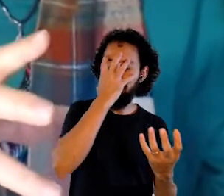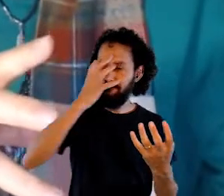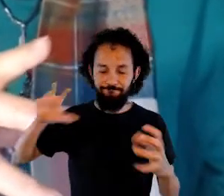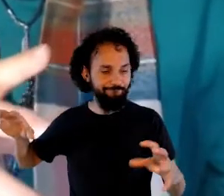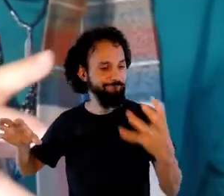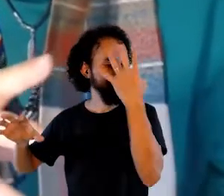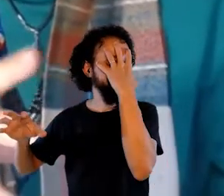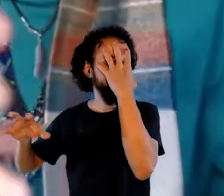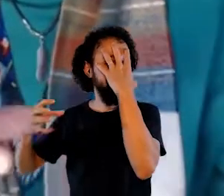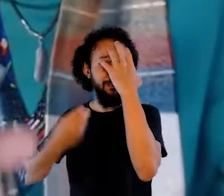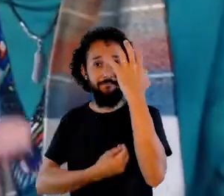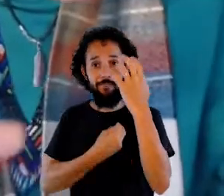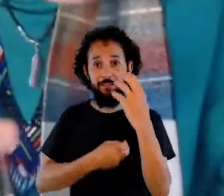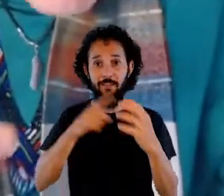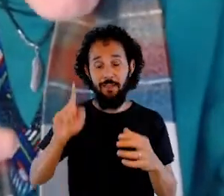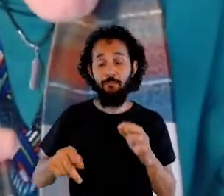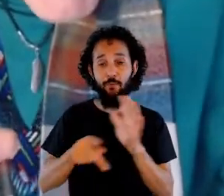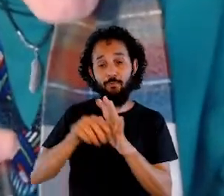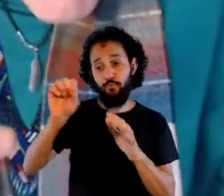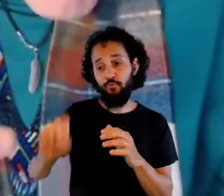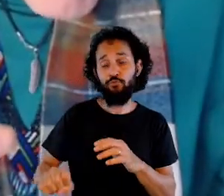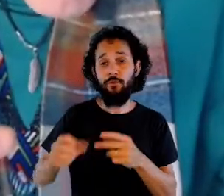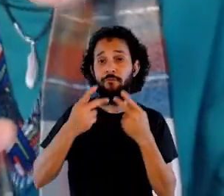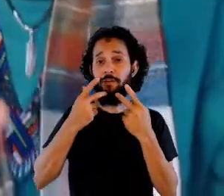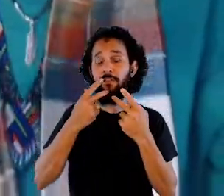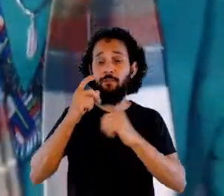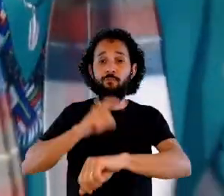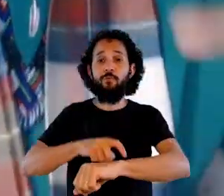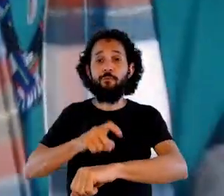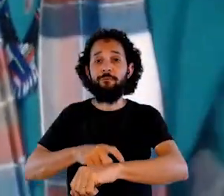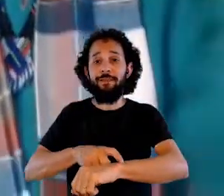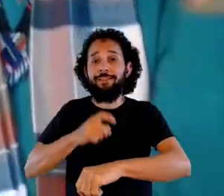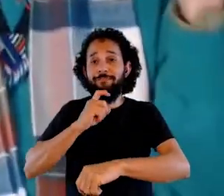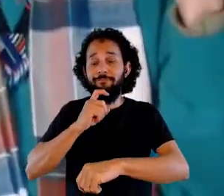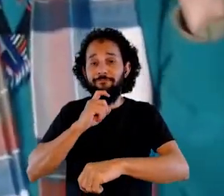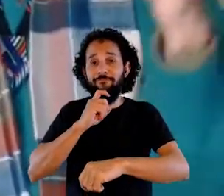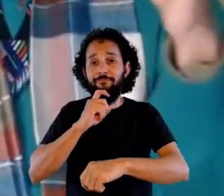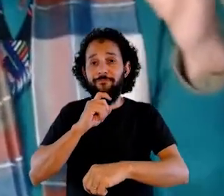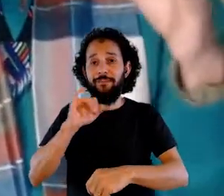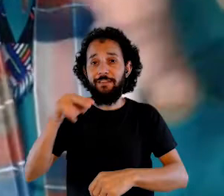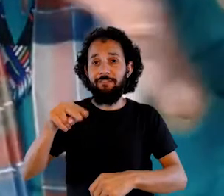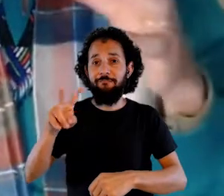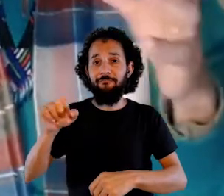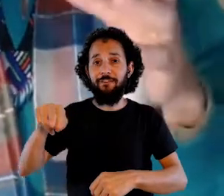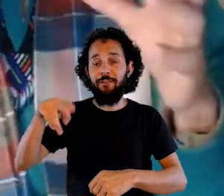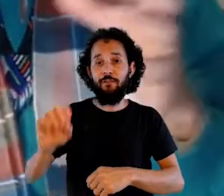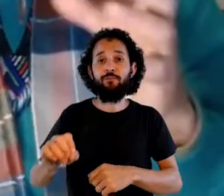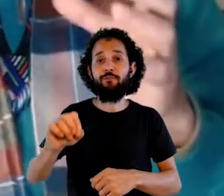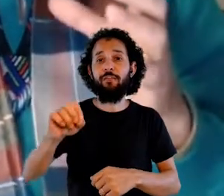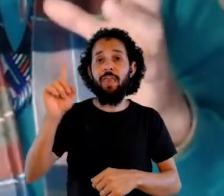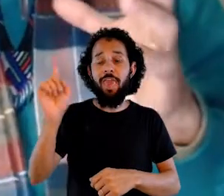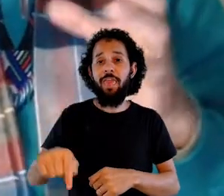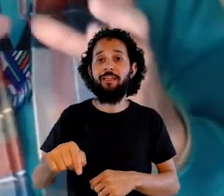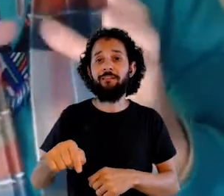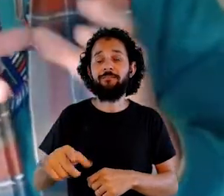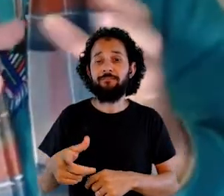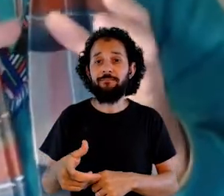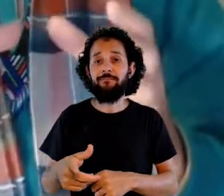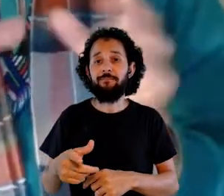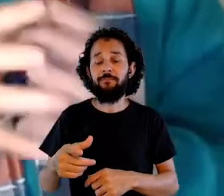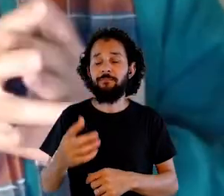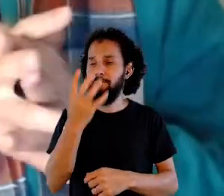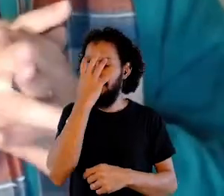inverno. O inverno é o momento de queimar as máscaras. Como é que é? A gente vai queimando máscaras, principalmente na infância, para